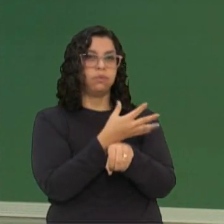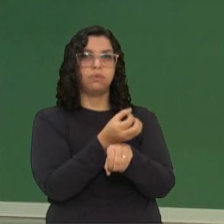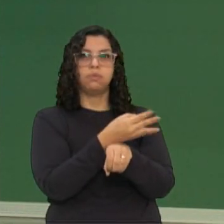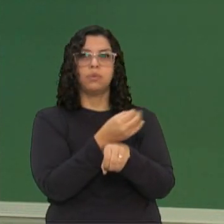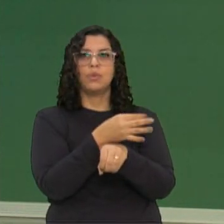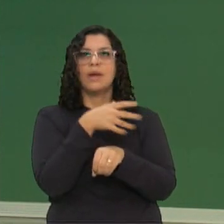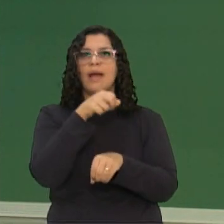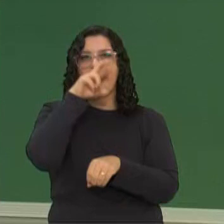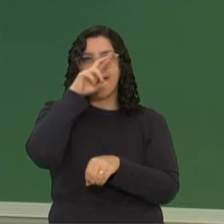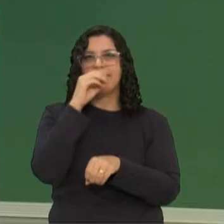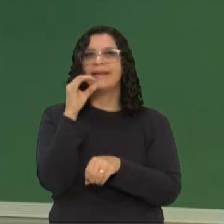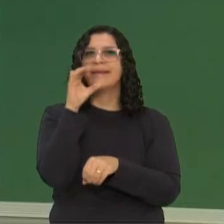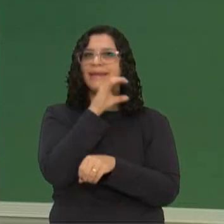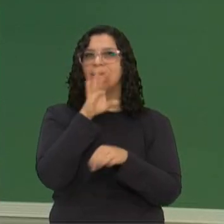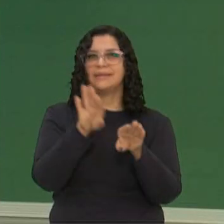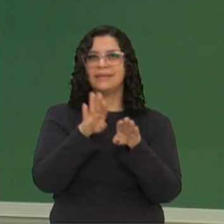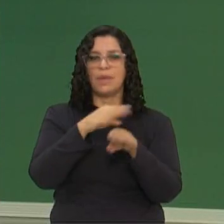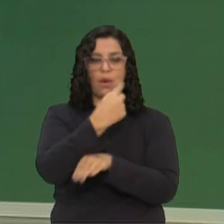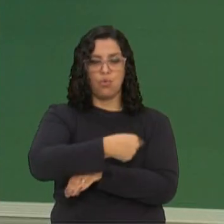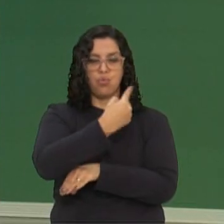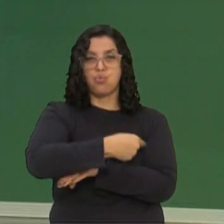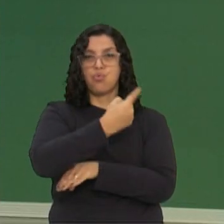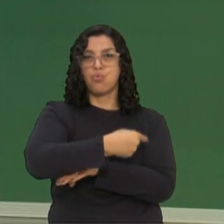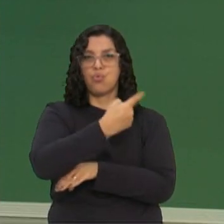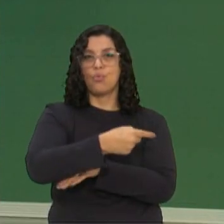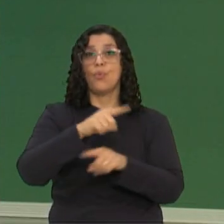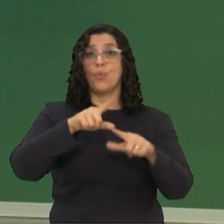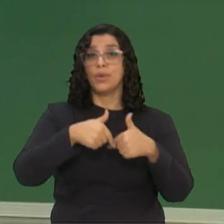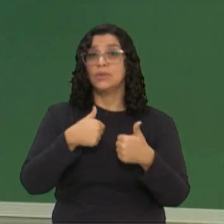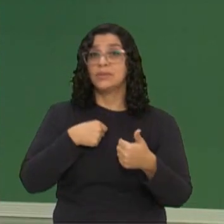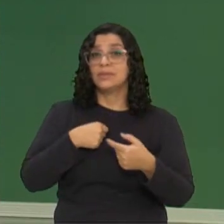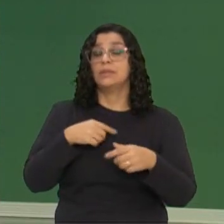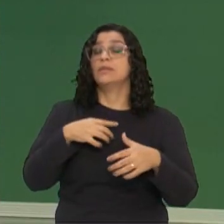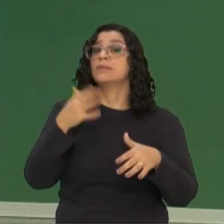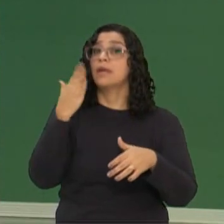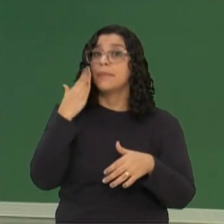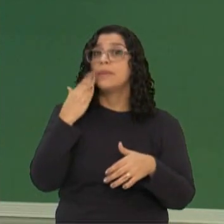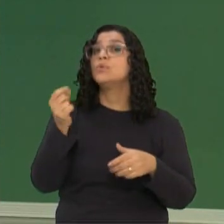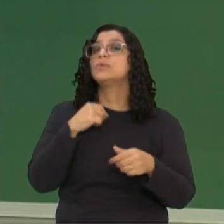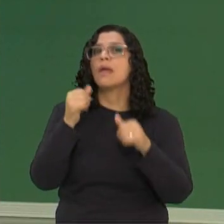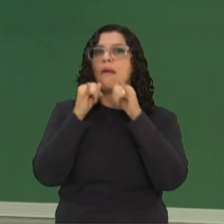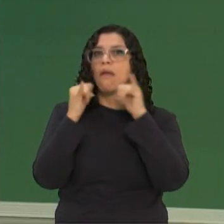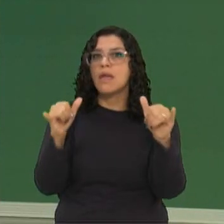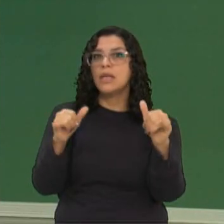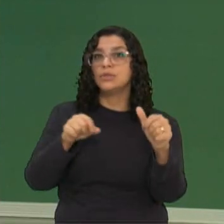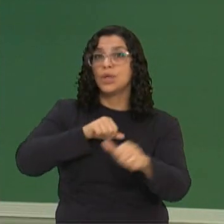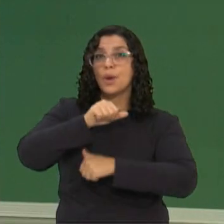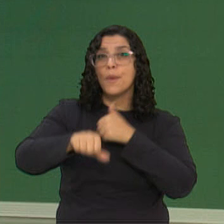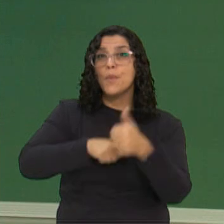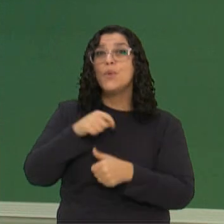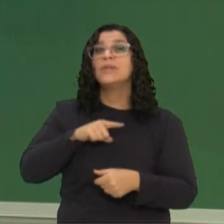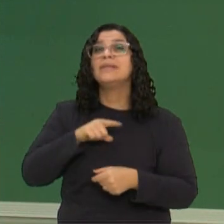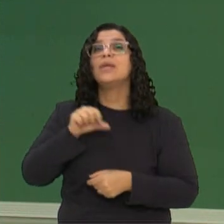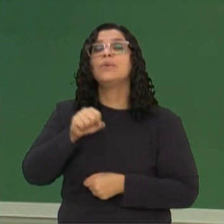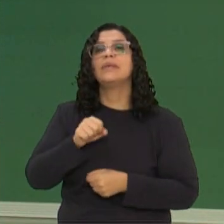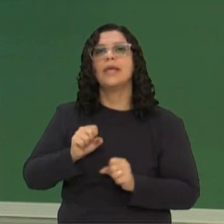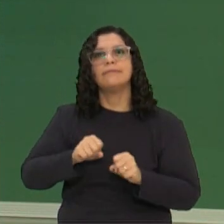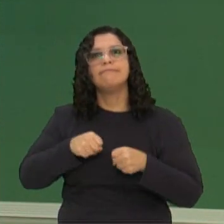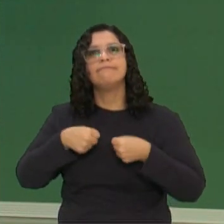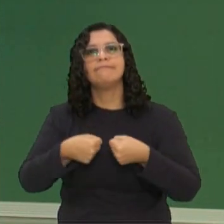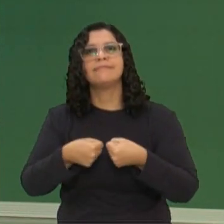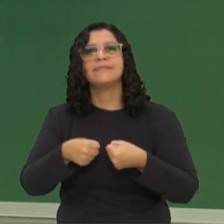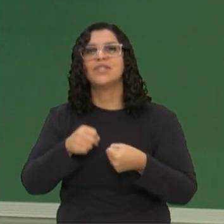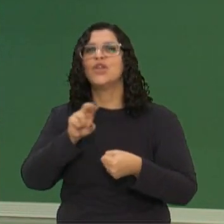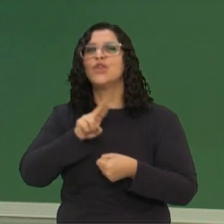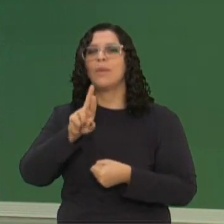que quando existe o movimento da corrente elétrica, ela encontra resistência dentro dos